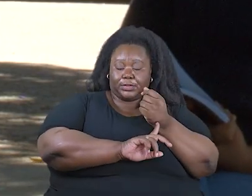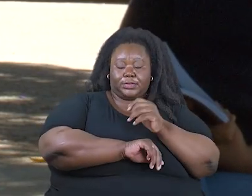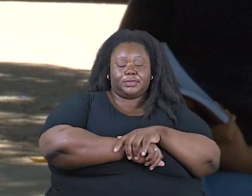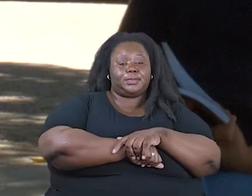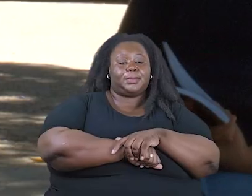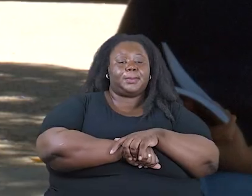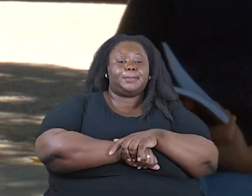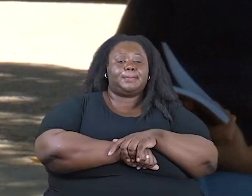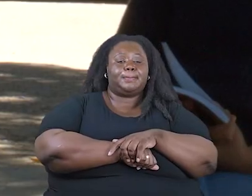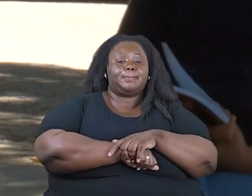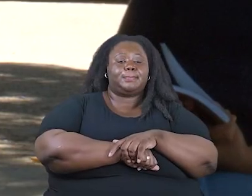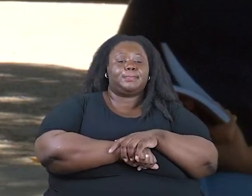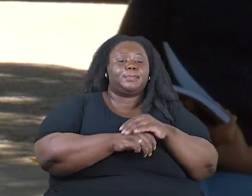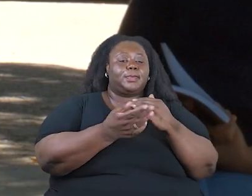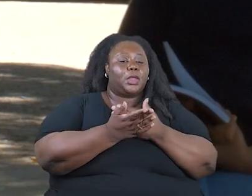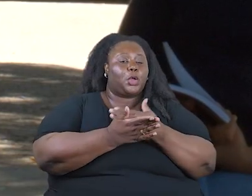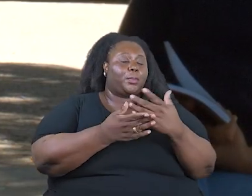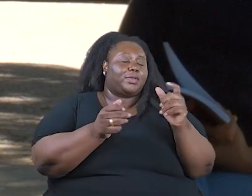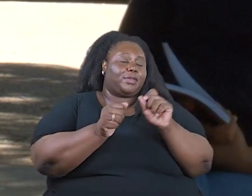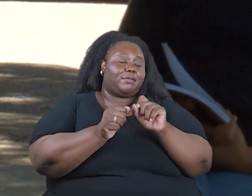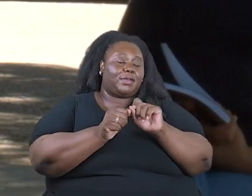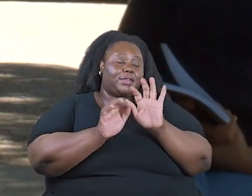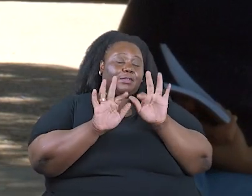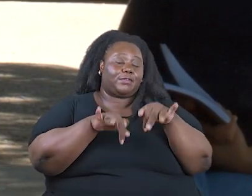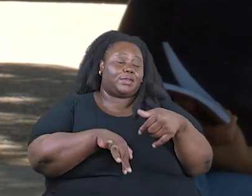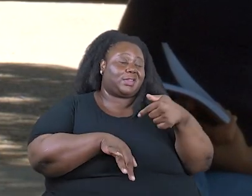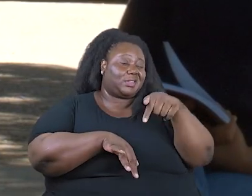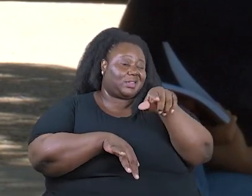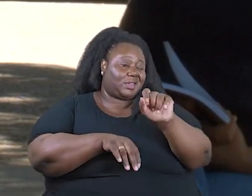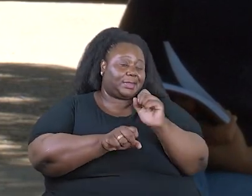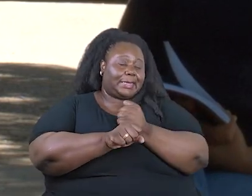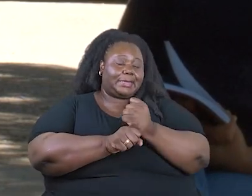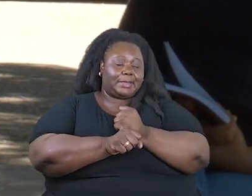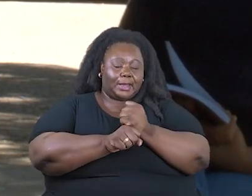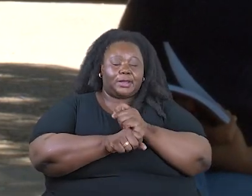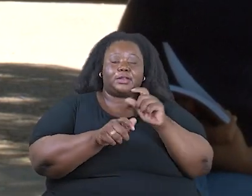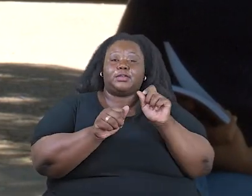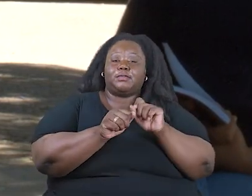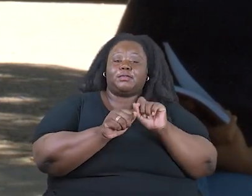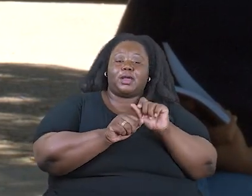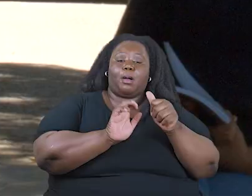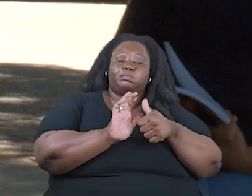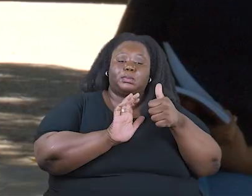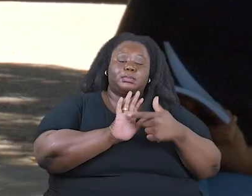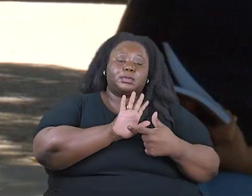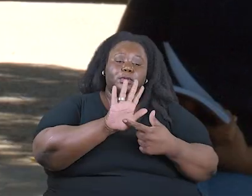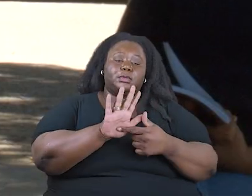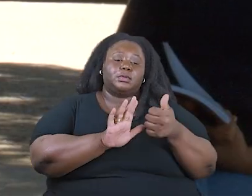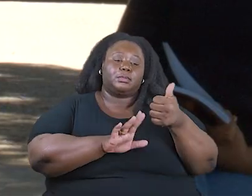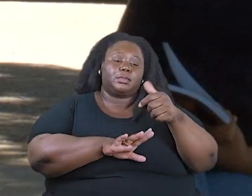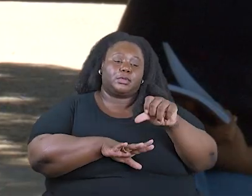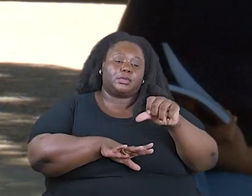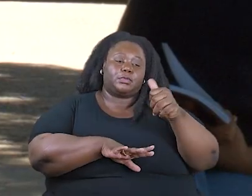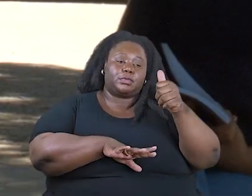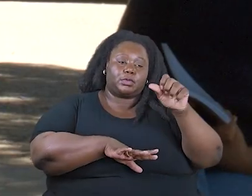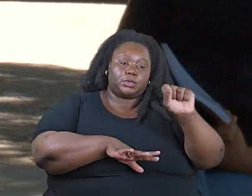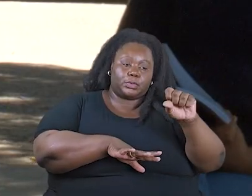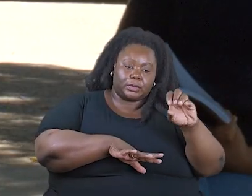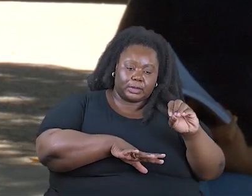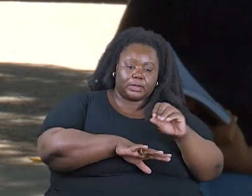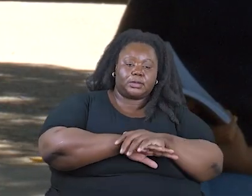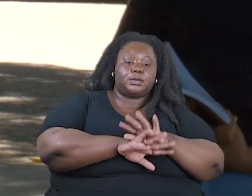artista. Ele começa a produção dele no final dos anos 70, faz a primeira individual no museu em